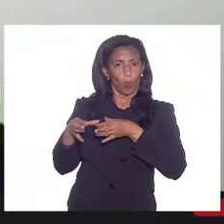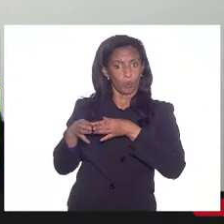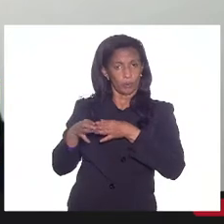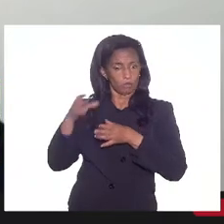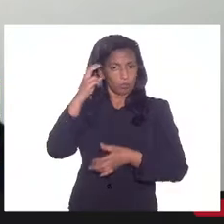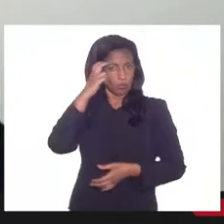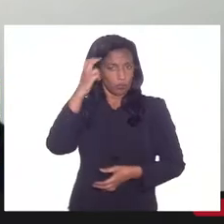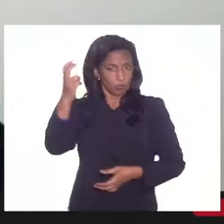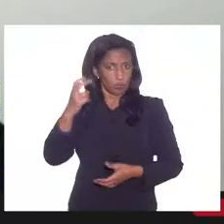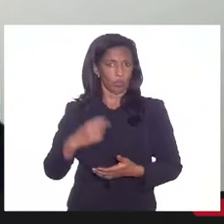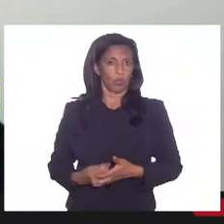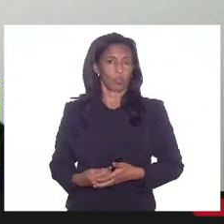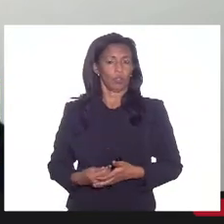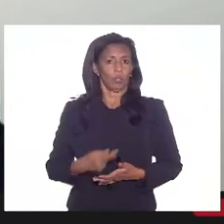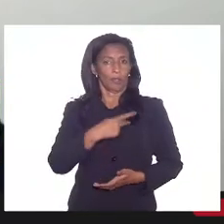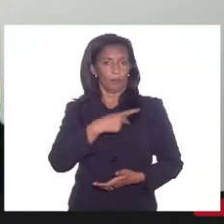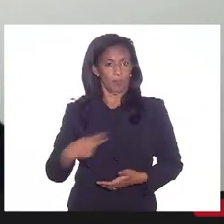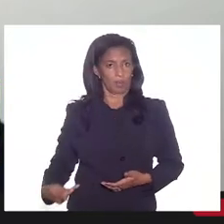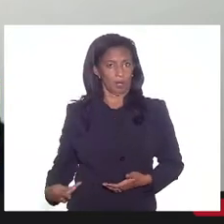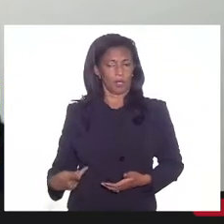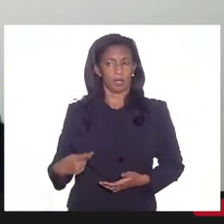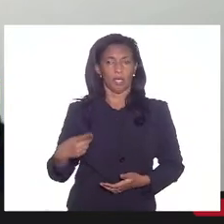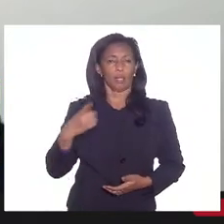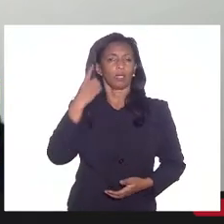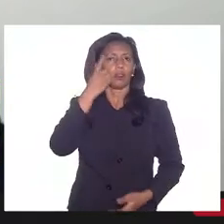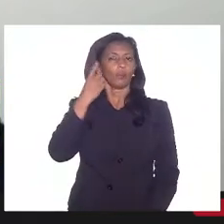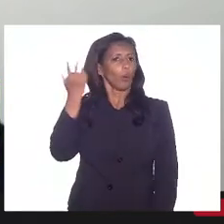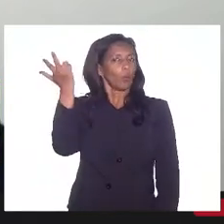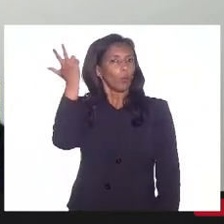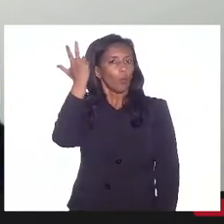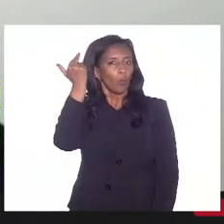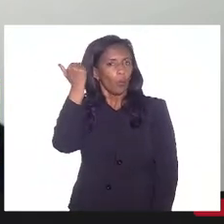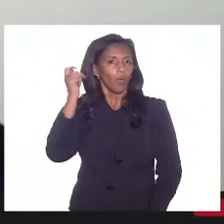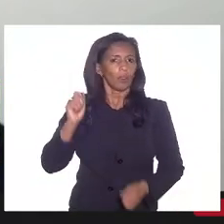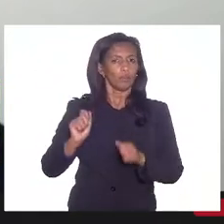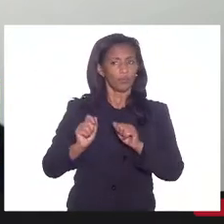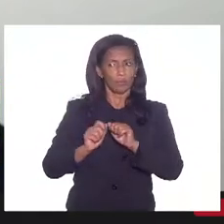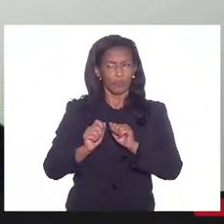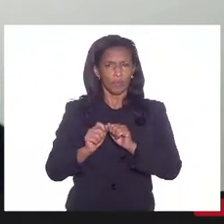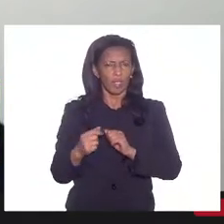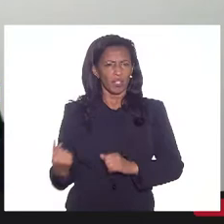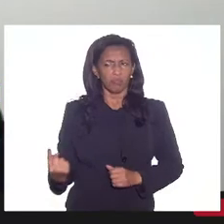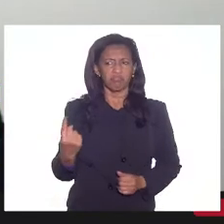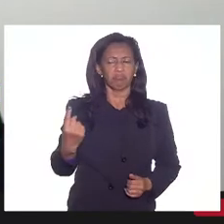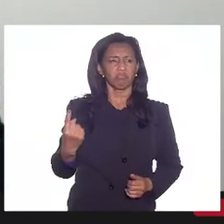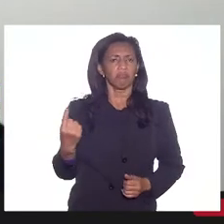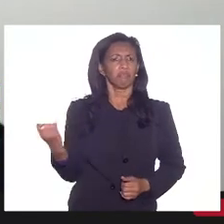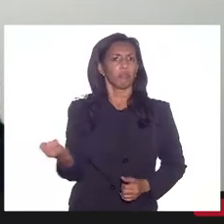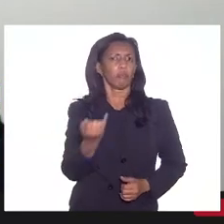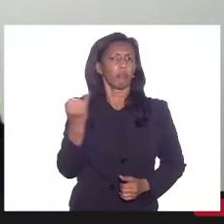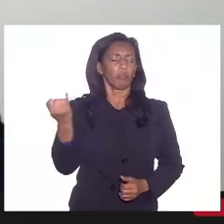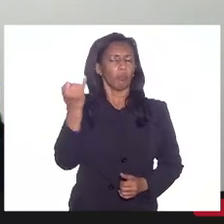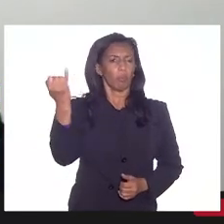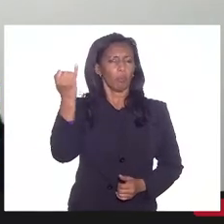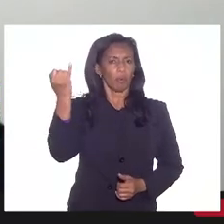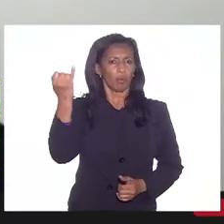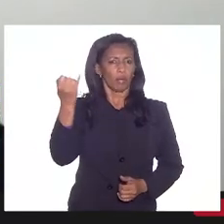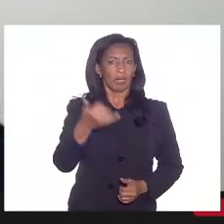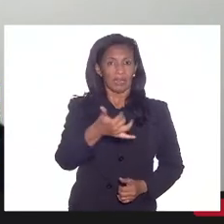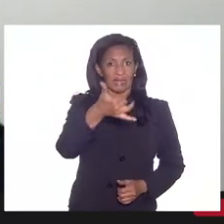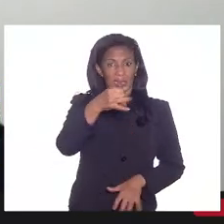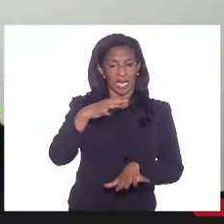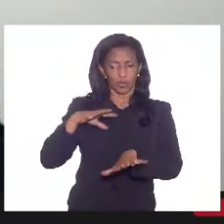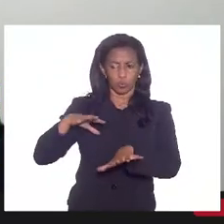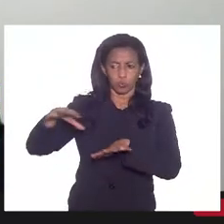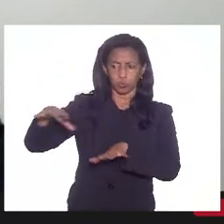sob a presidência do deputado Eliomar Coelho, fez uma importante itinerância em 10 regiões